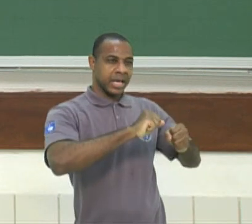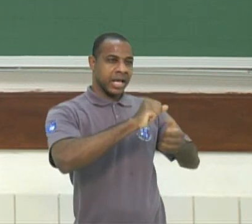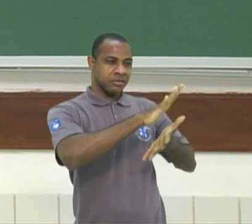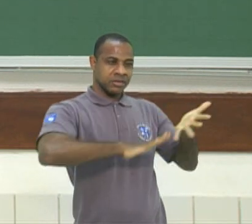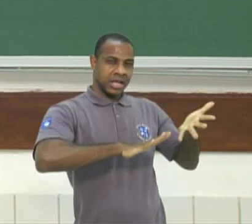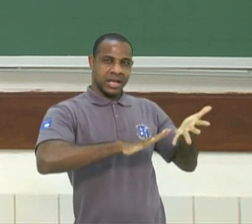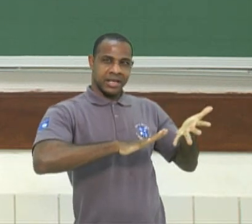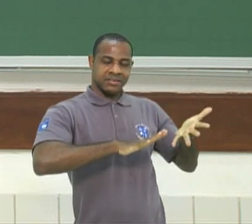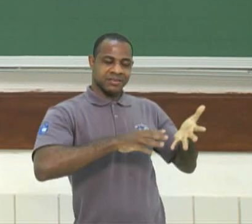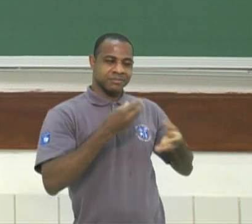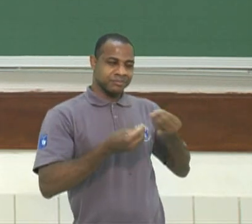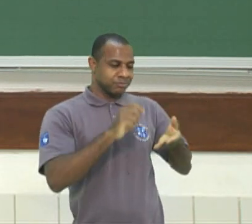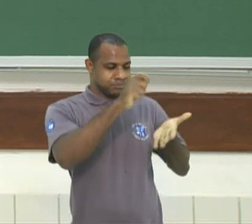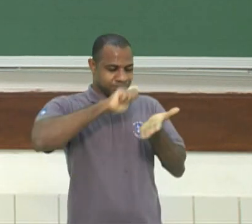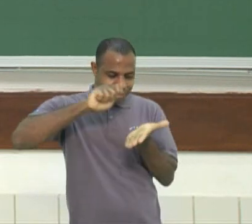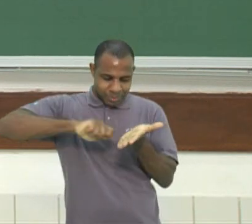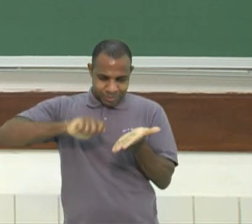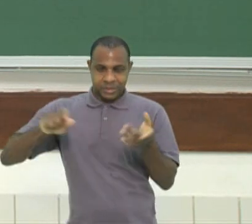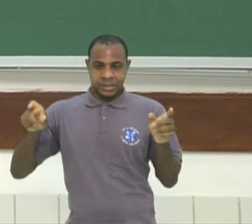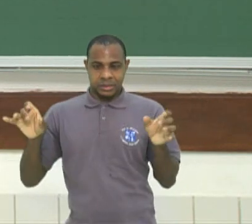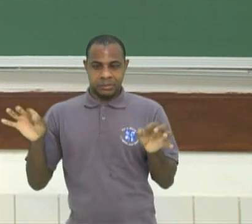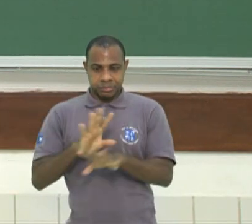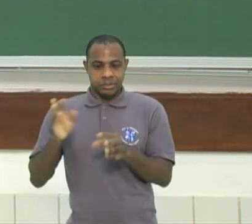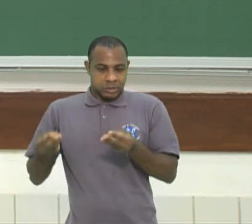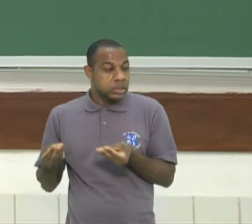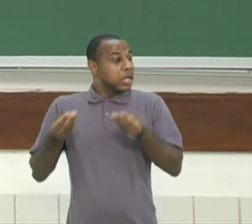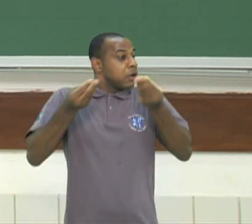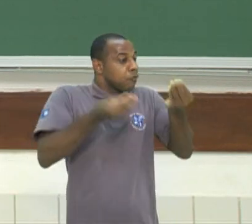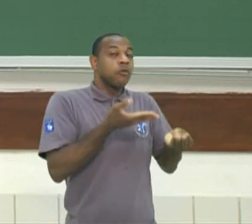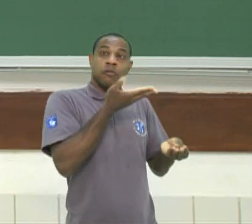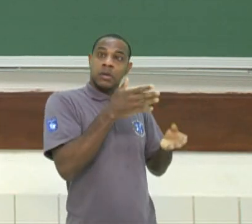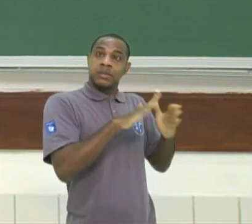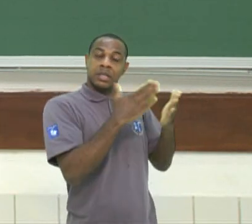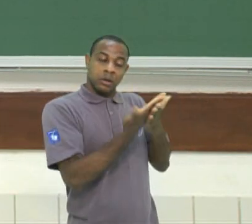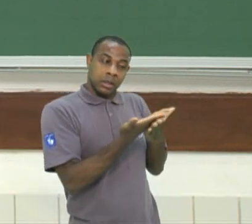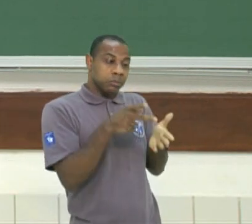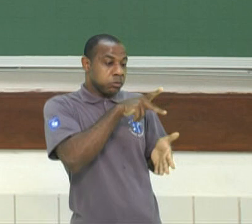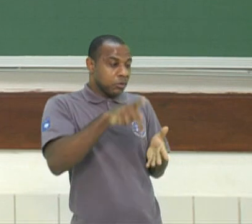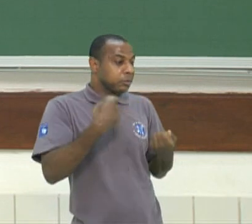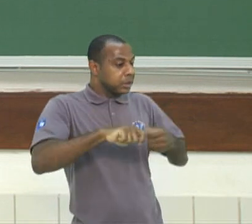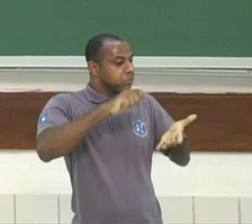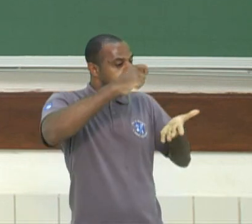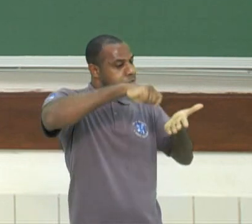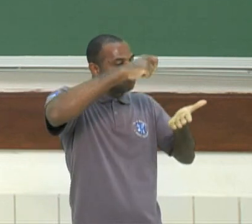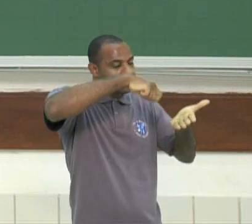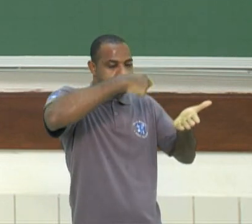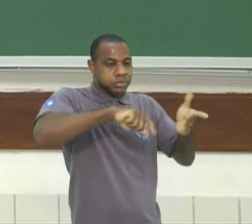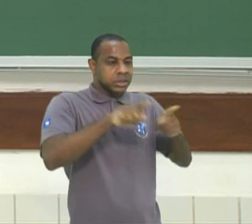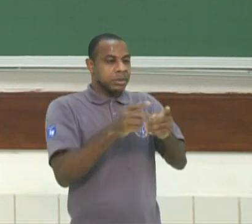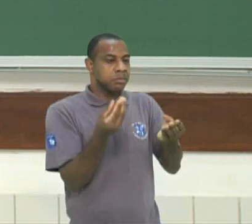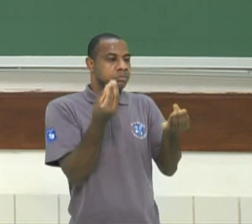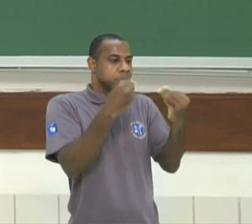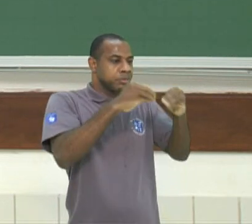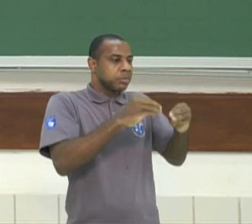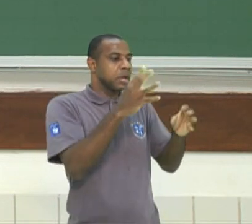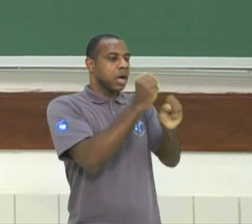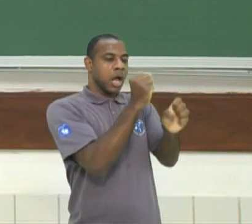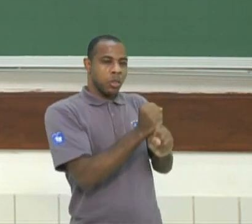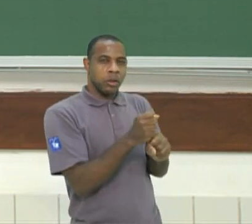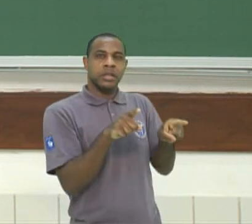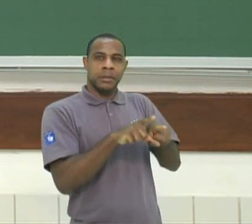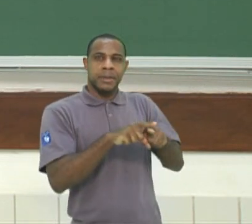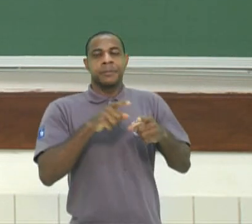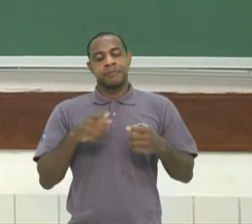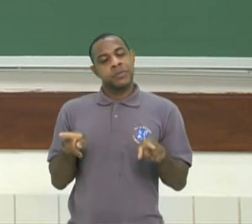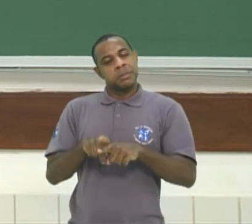que devolvam essas atividades na sua escola para que os professores possam corrigir e lançar as suas notas e